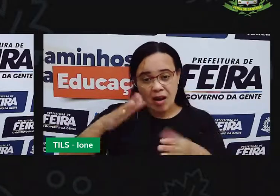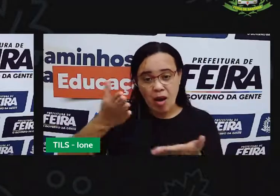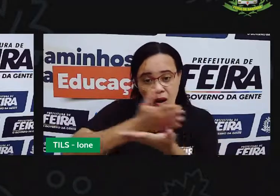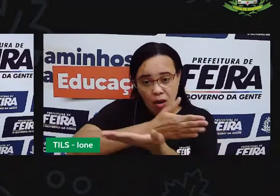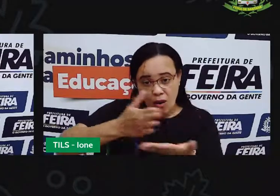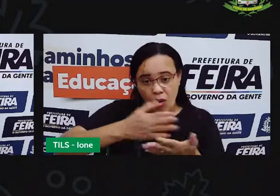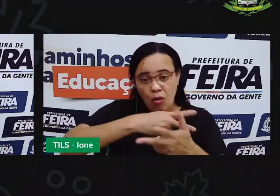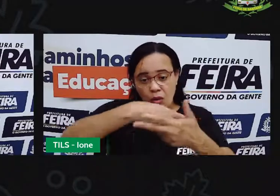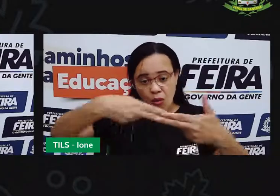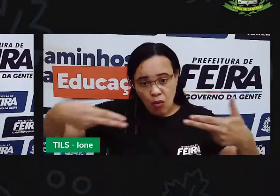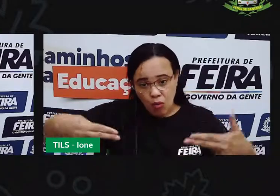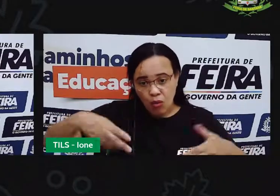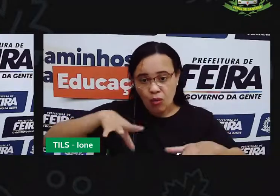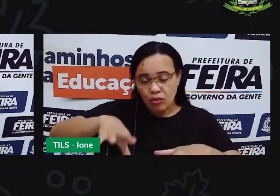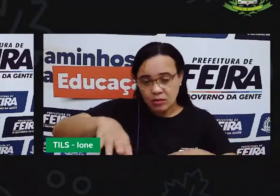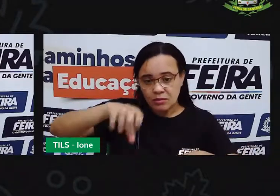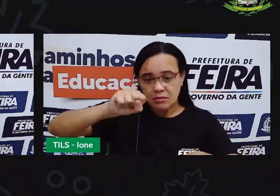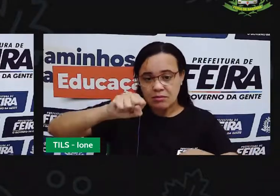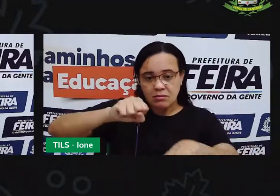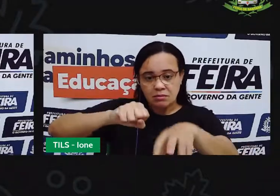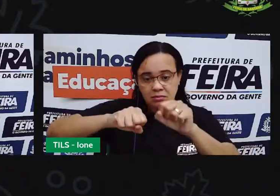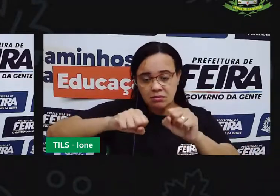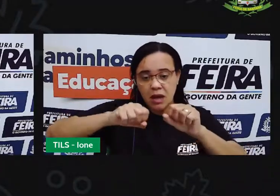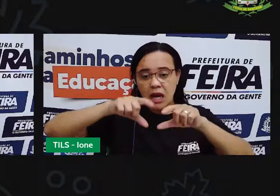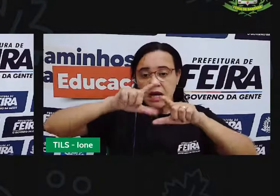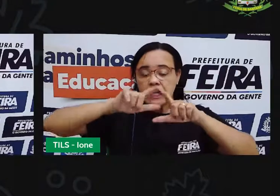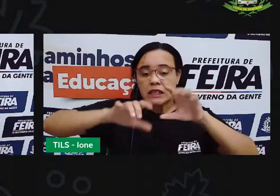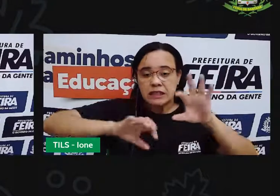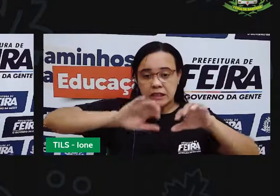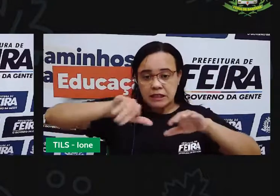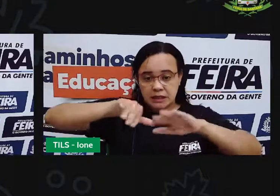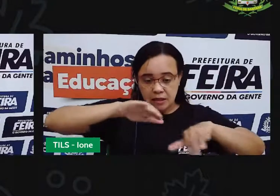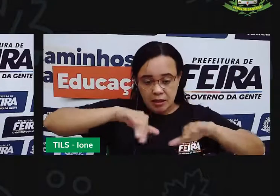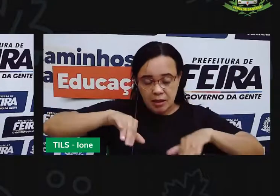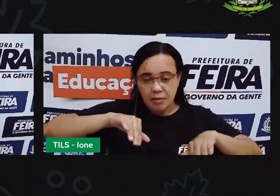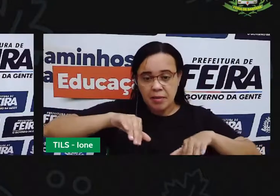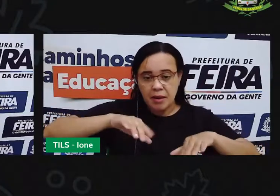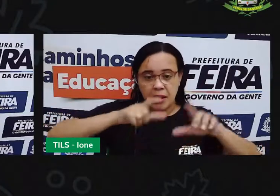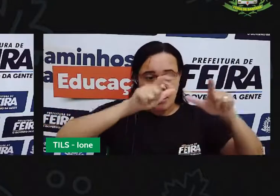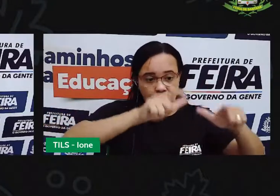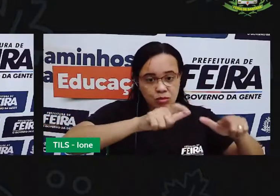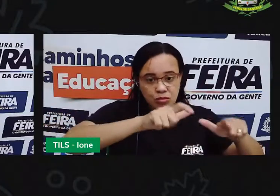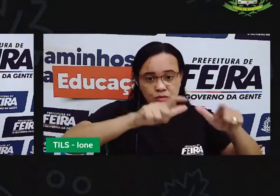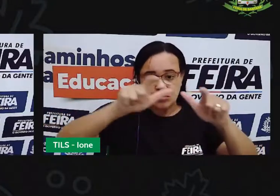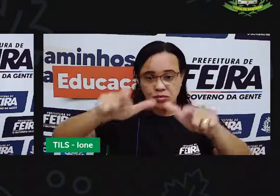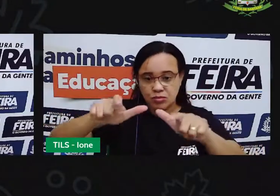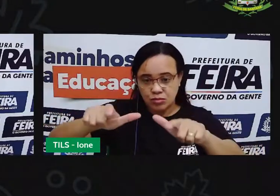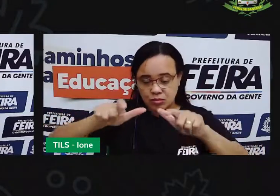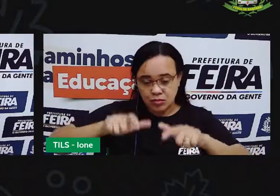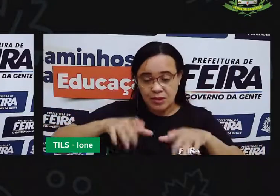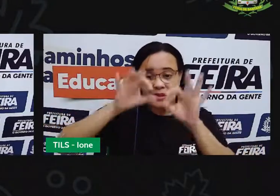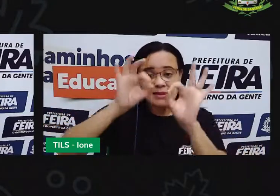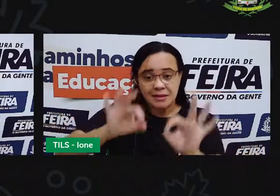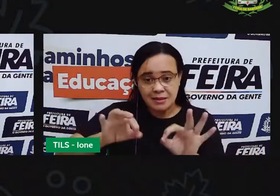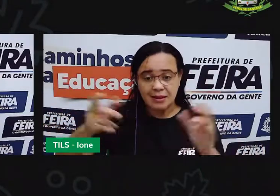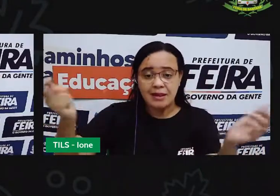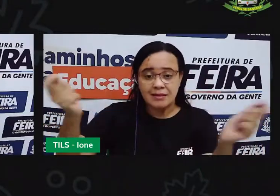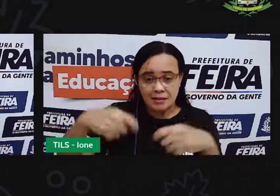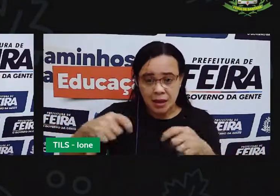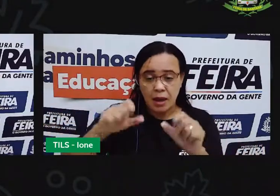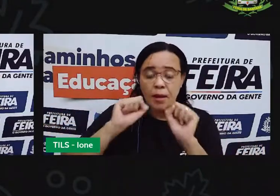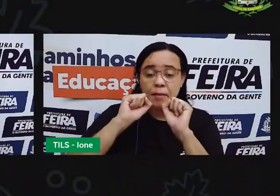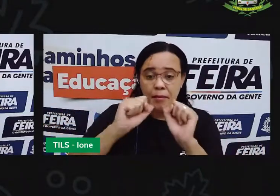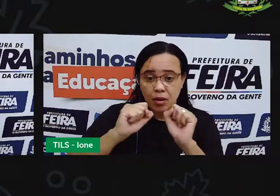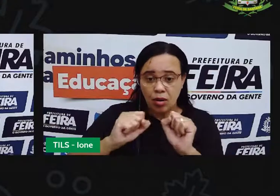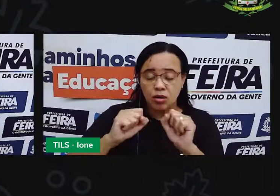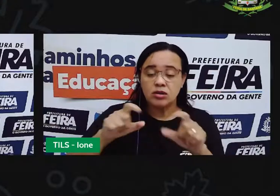recicladas, podem ser transformadas em coisas novas, que podem ser reutilizadas, né, ter uma nova função.